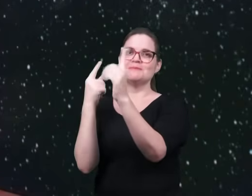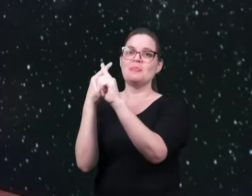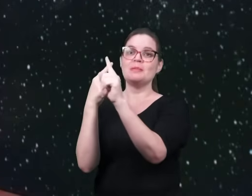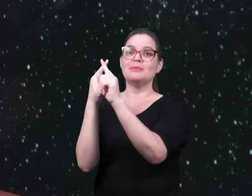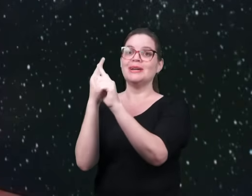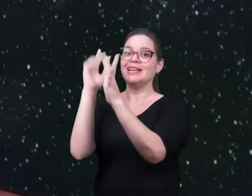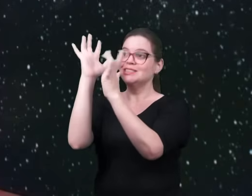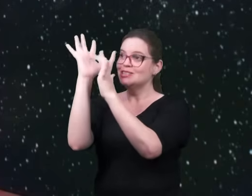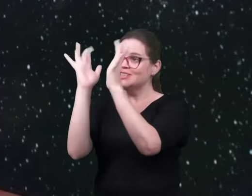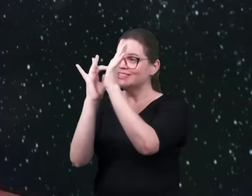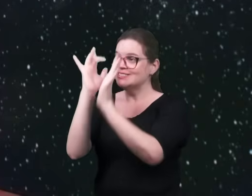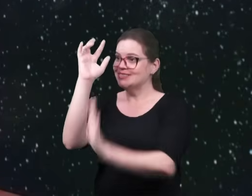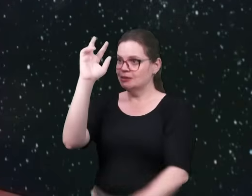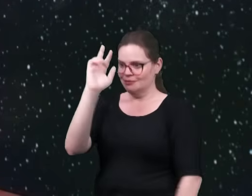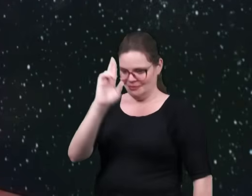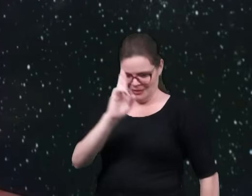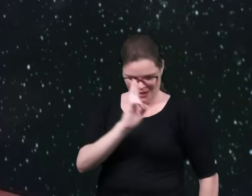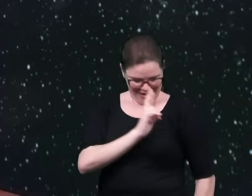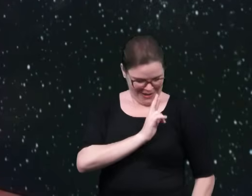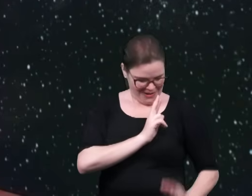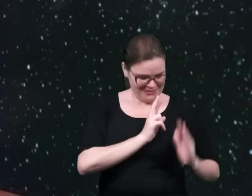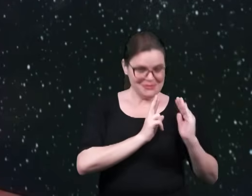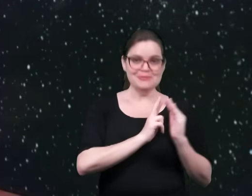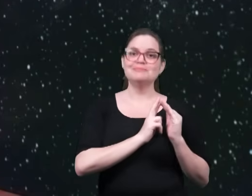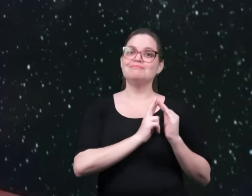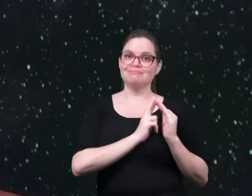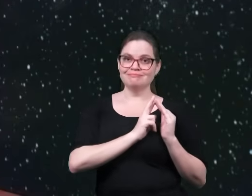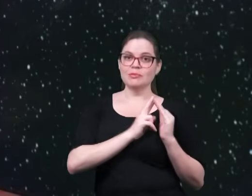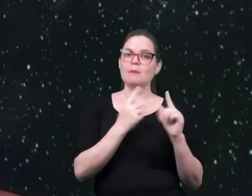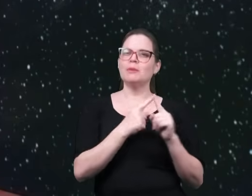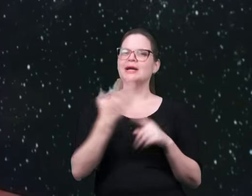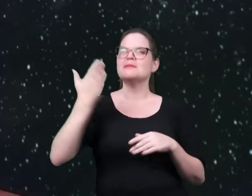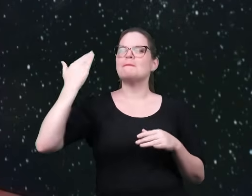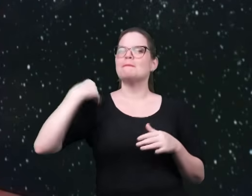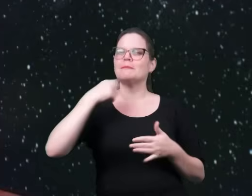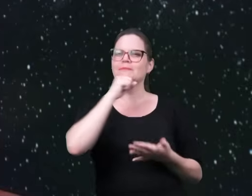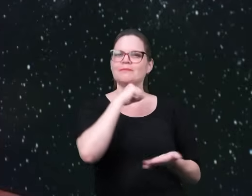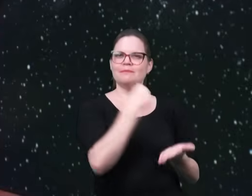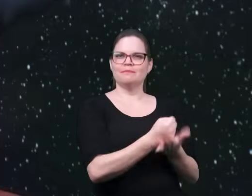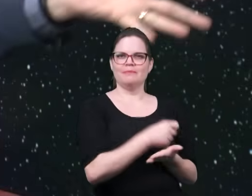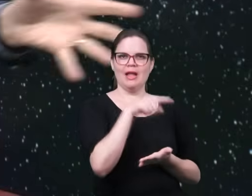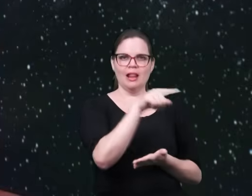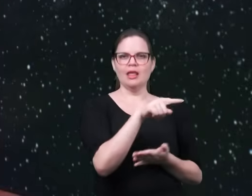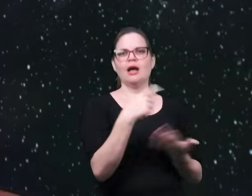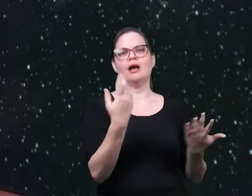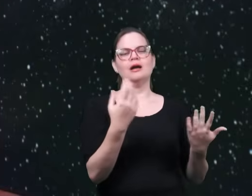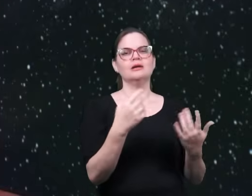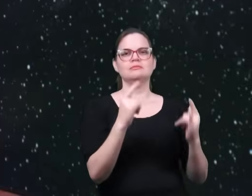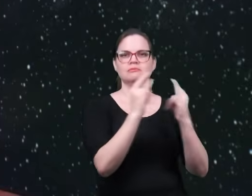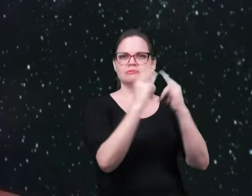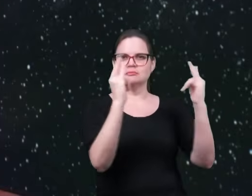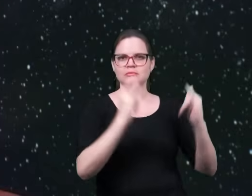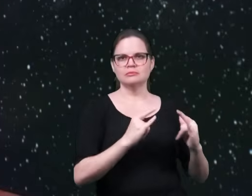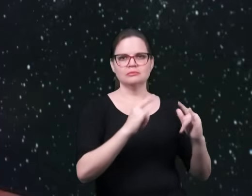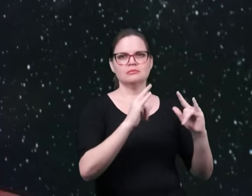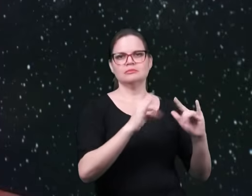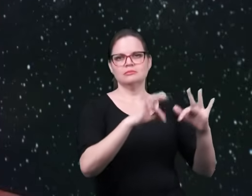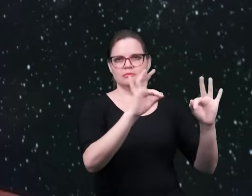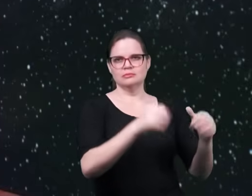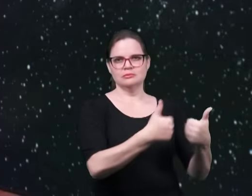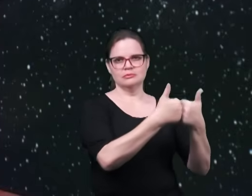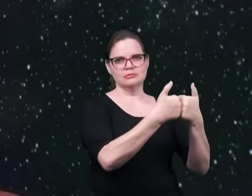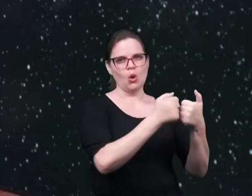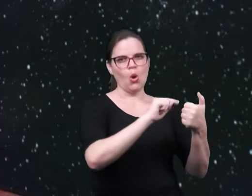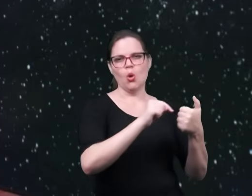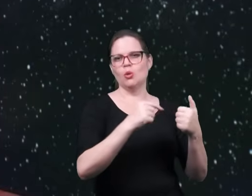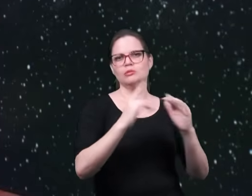nosso coração e no passado, no templo que foi construído, reconstruído, ou no